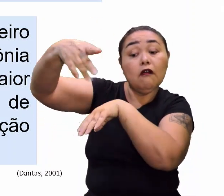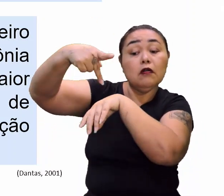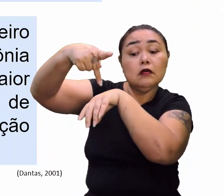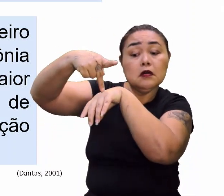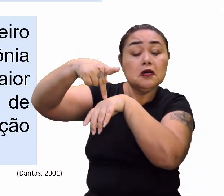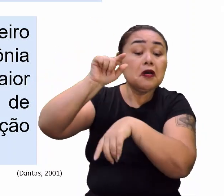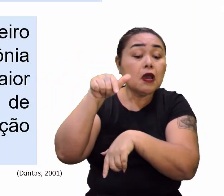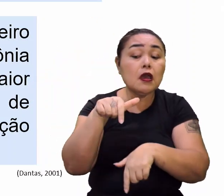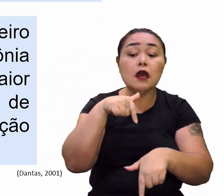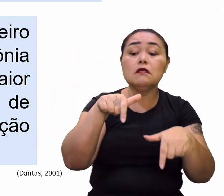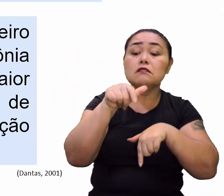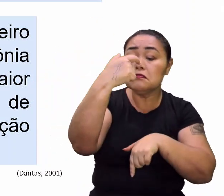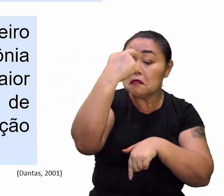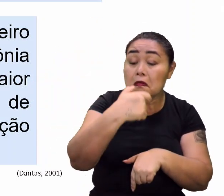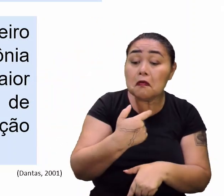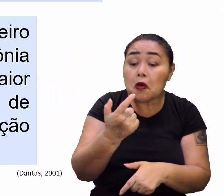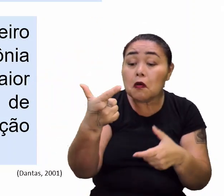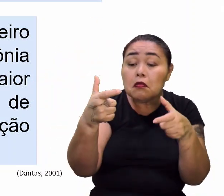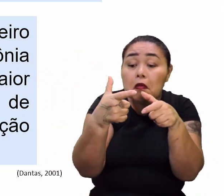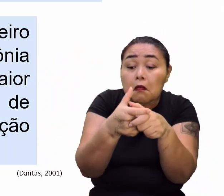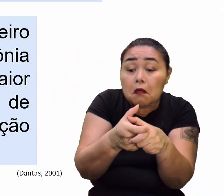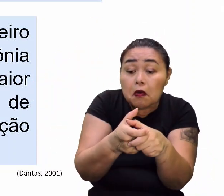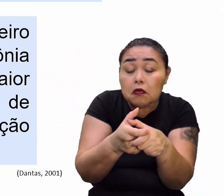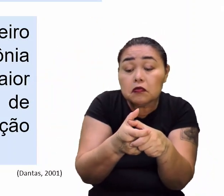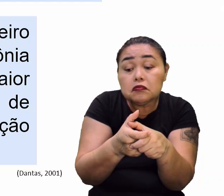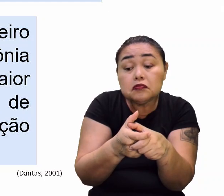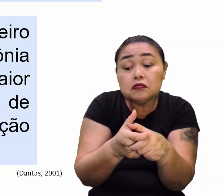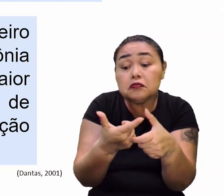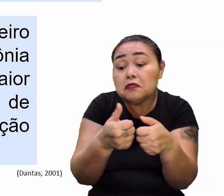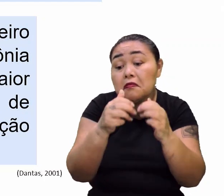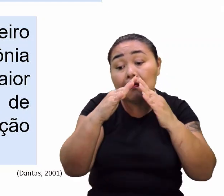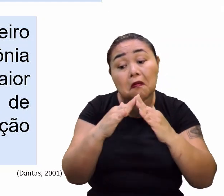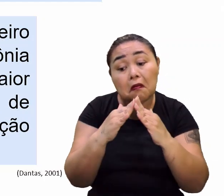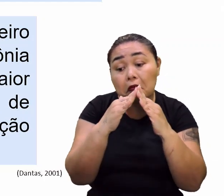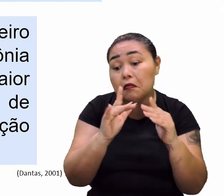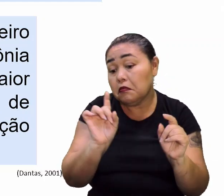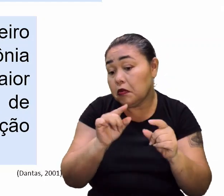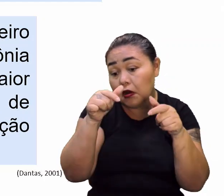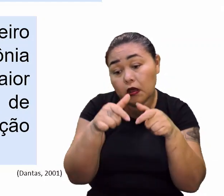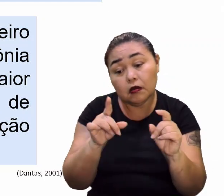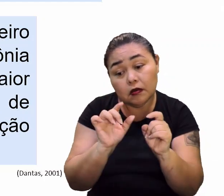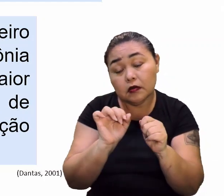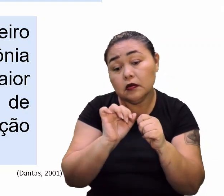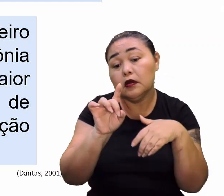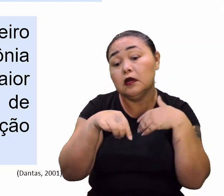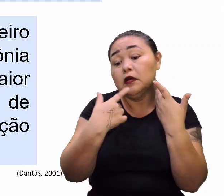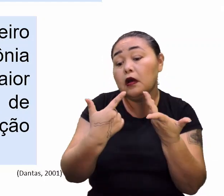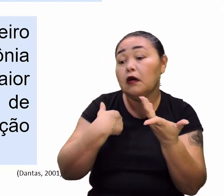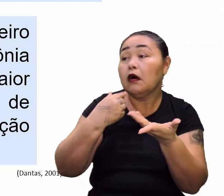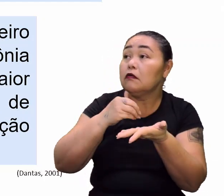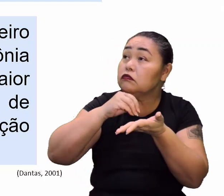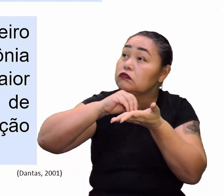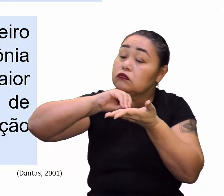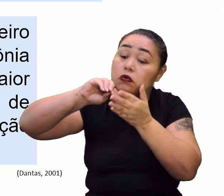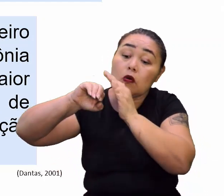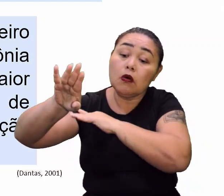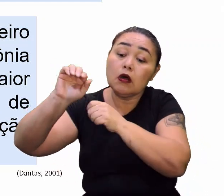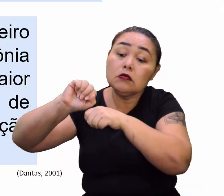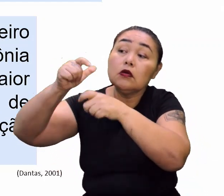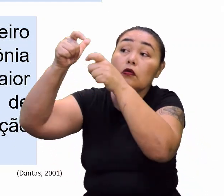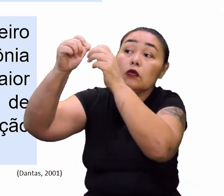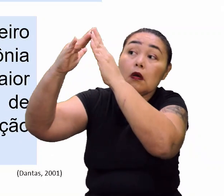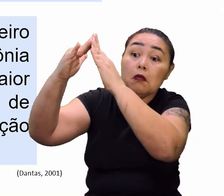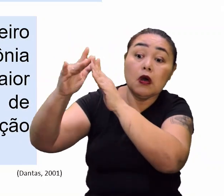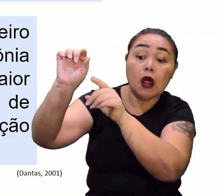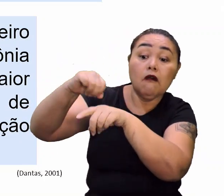aquele trabalhador, que era a minoria que trabalhava aqui, nem sempre morava mais dentro do local. E injetava dinheiro lá na economia do local onde ele